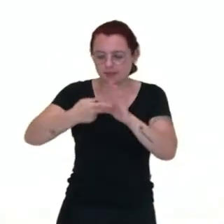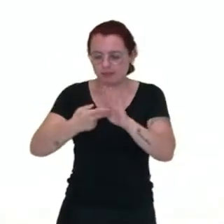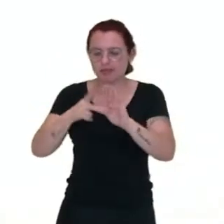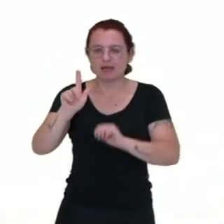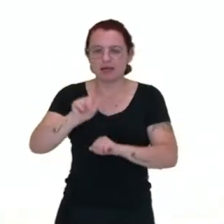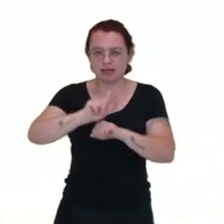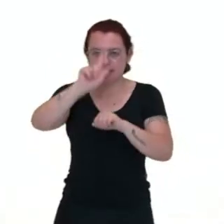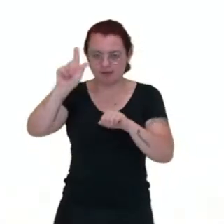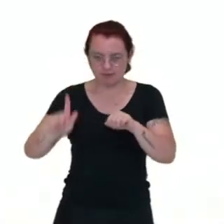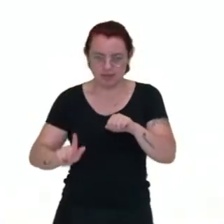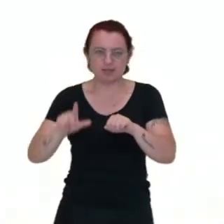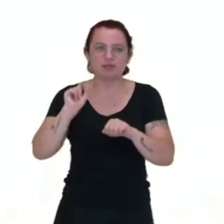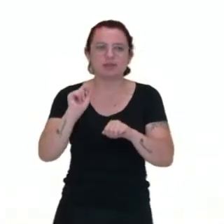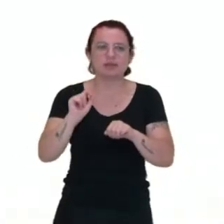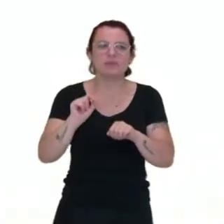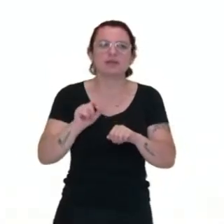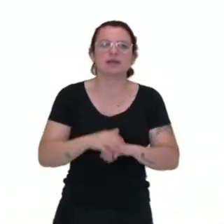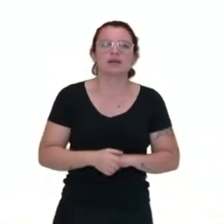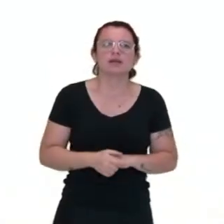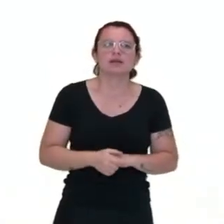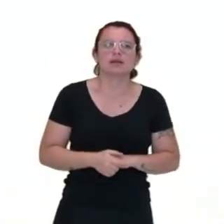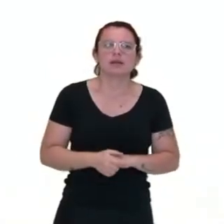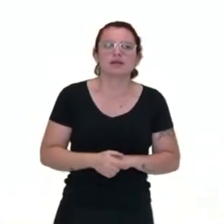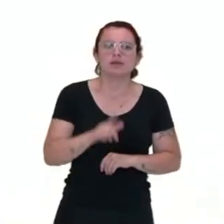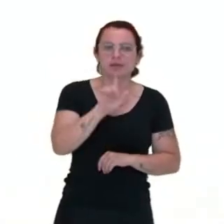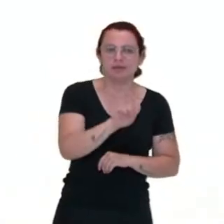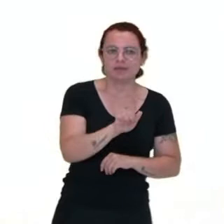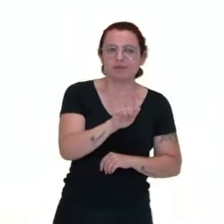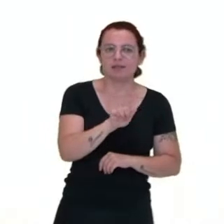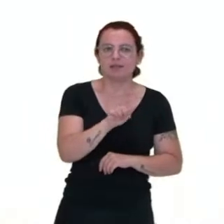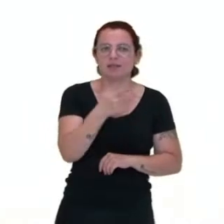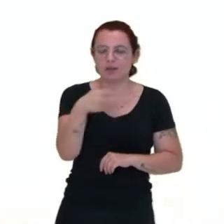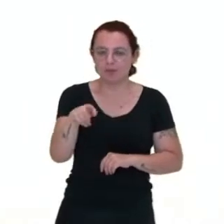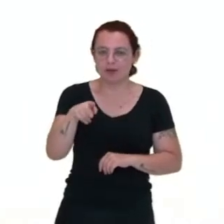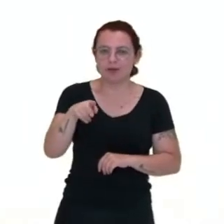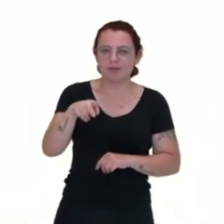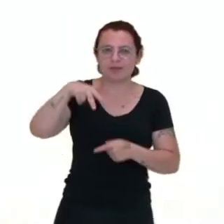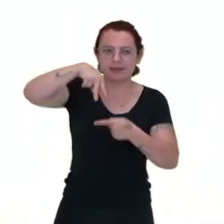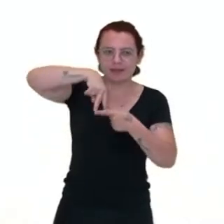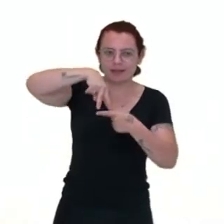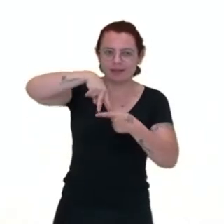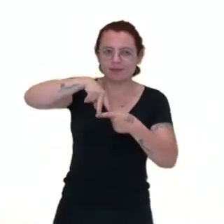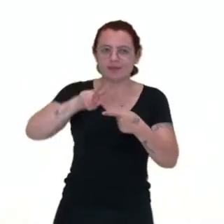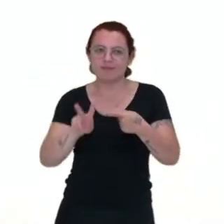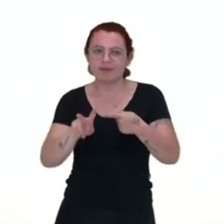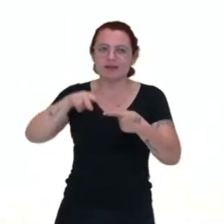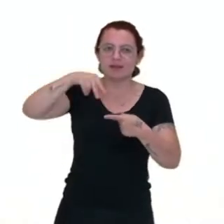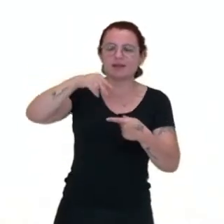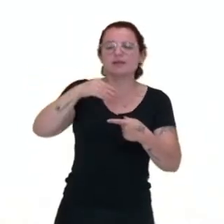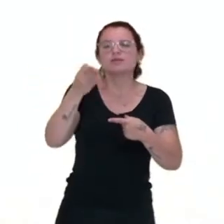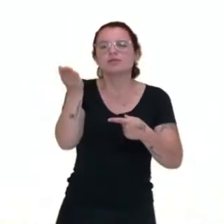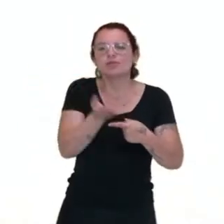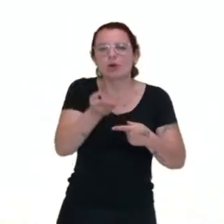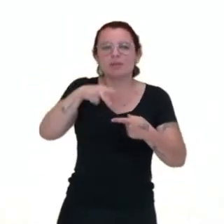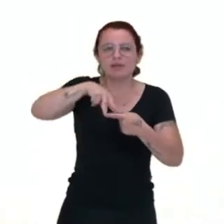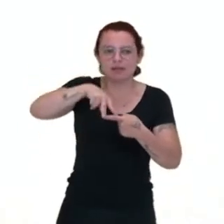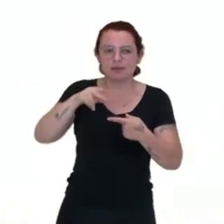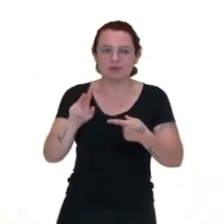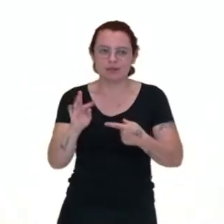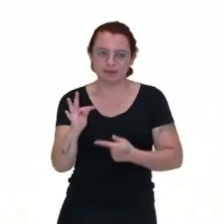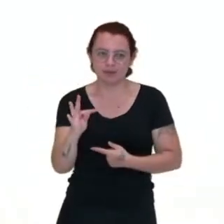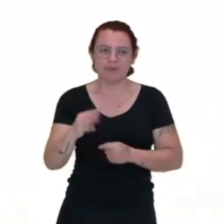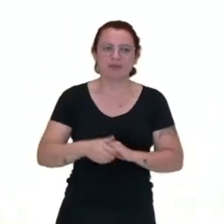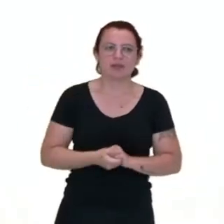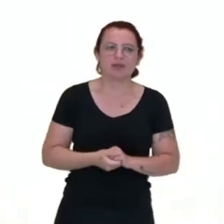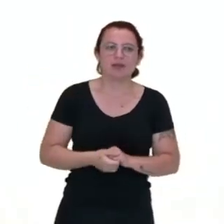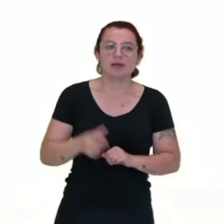a aceleração é igual g igual delta v sobre delta t. Nessa mesma ideia, eu tenho a chamada função horária